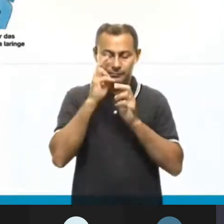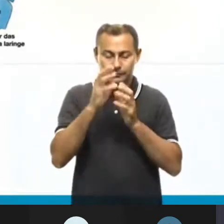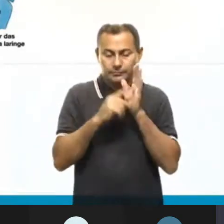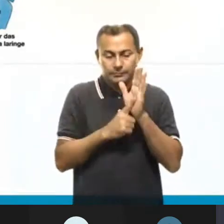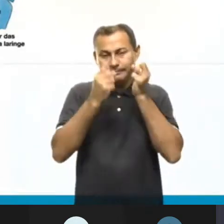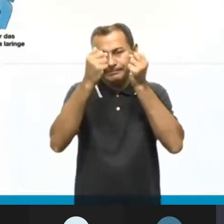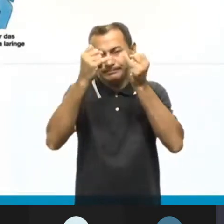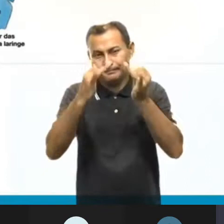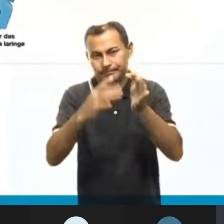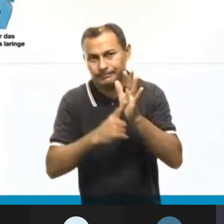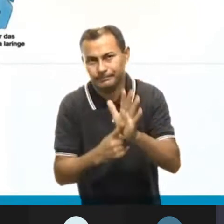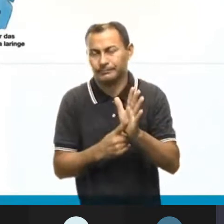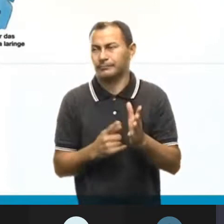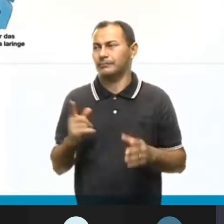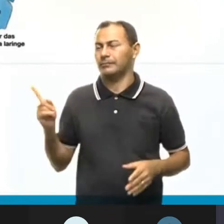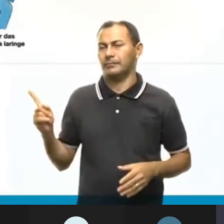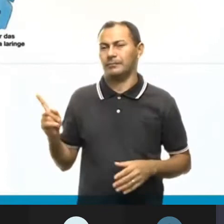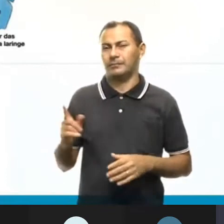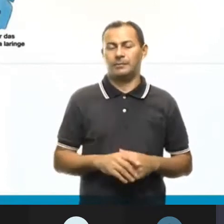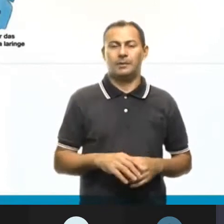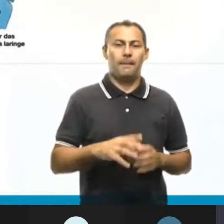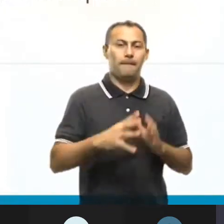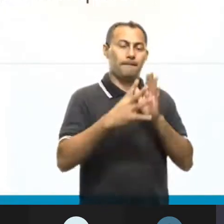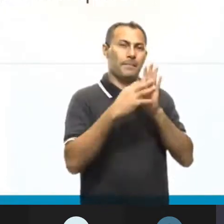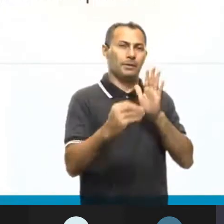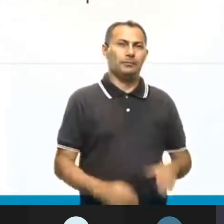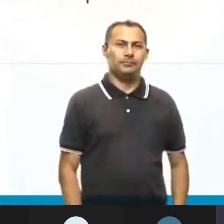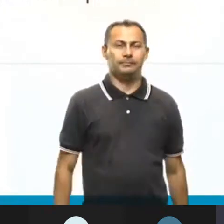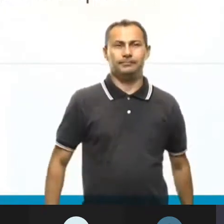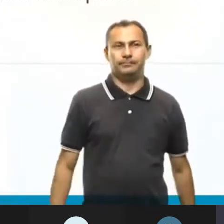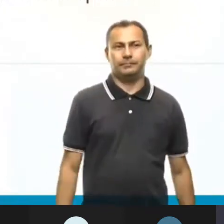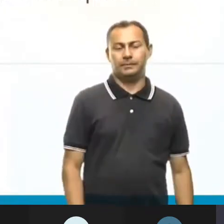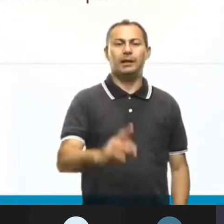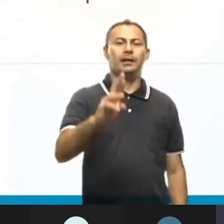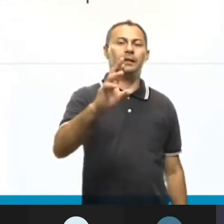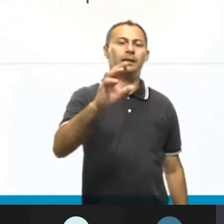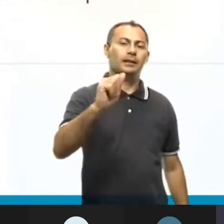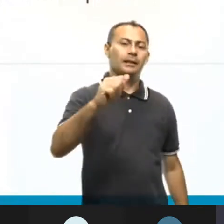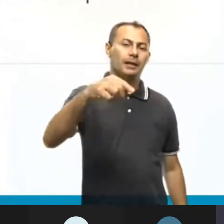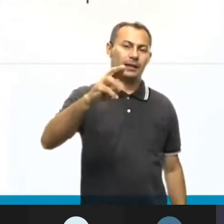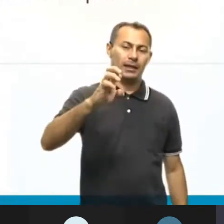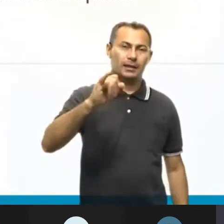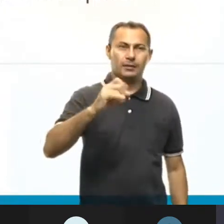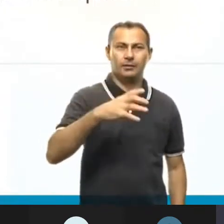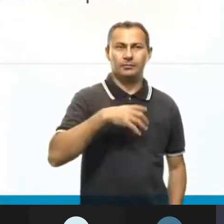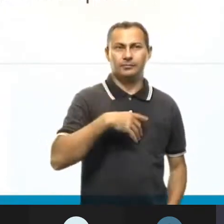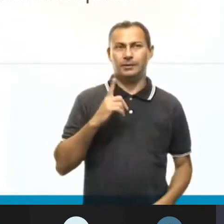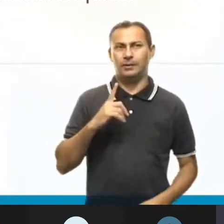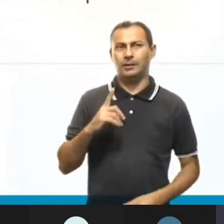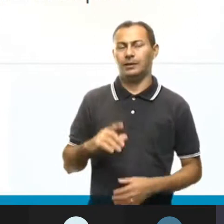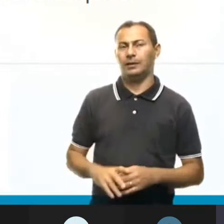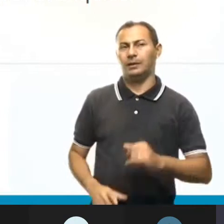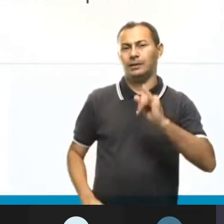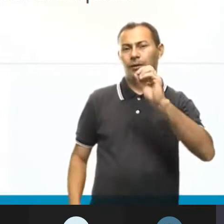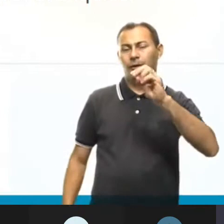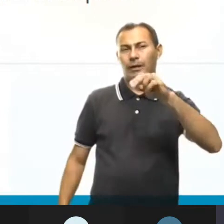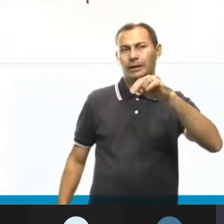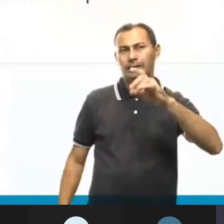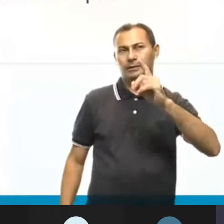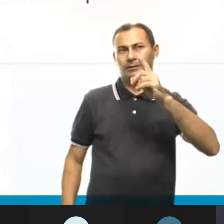então, identificar, né, aí no modelo. E a traqueia? Então, nós temos essas cartilagens, ó, aqui, ó, o